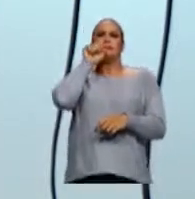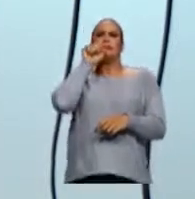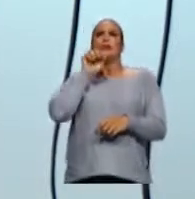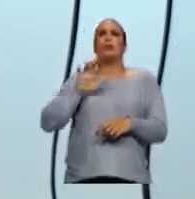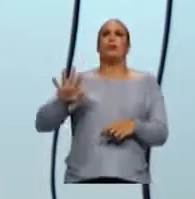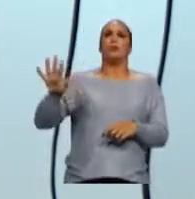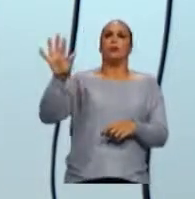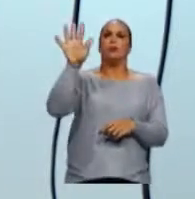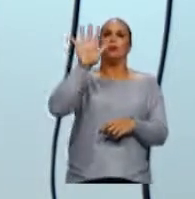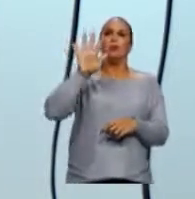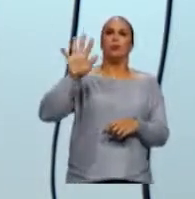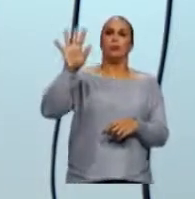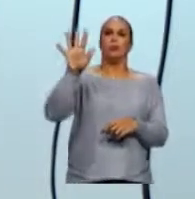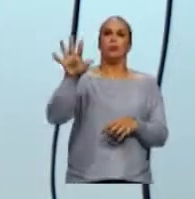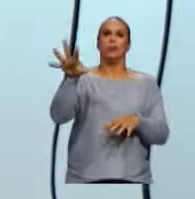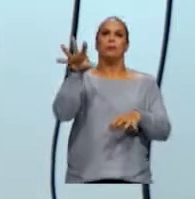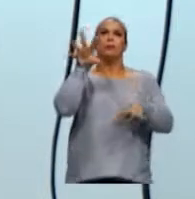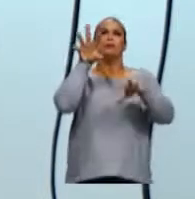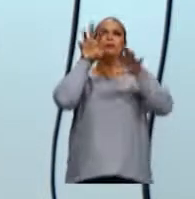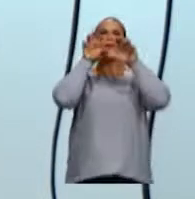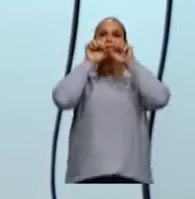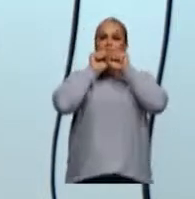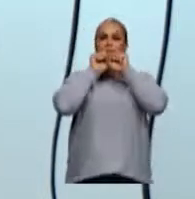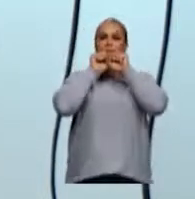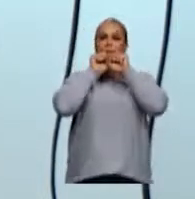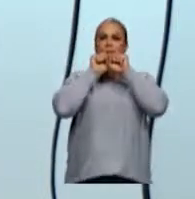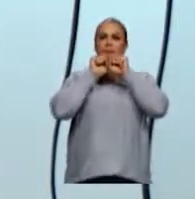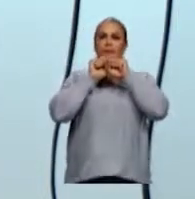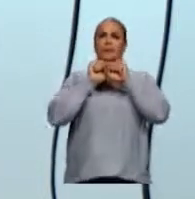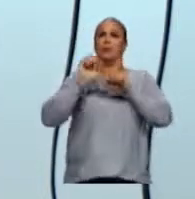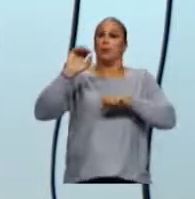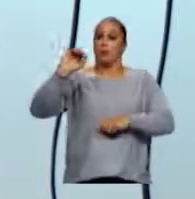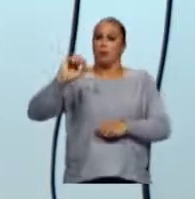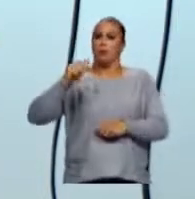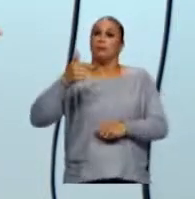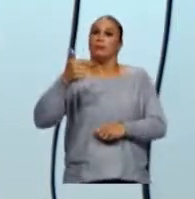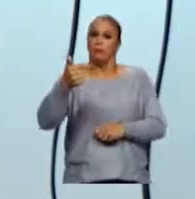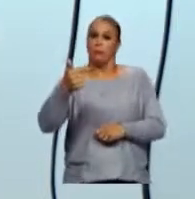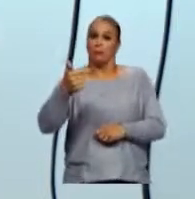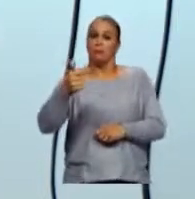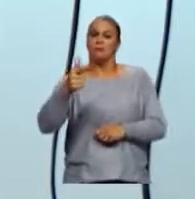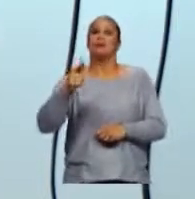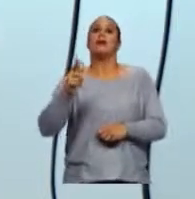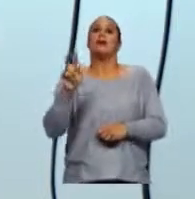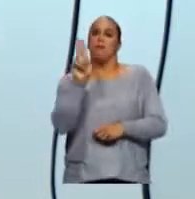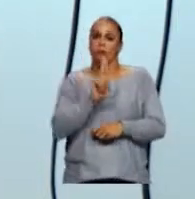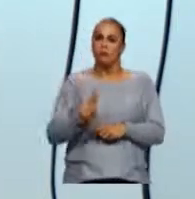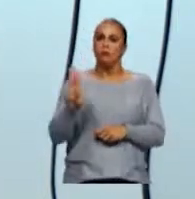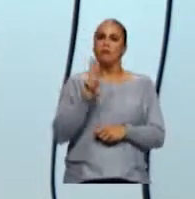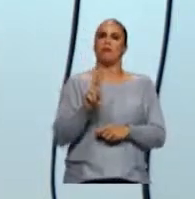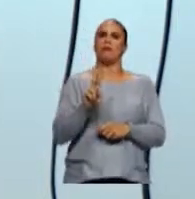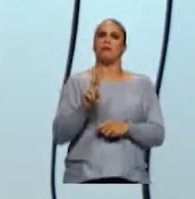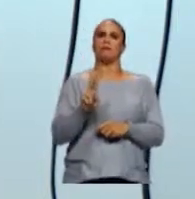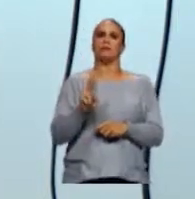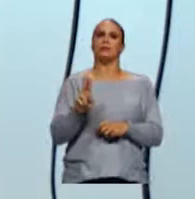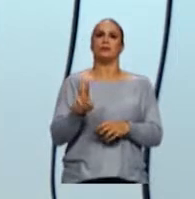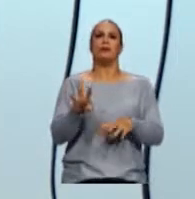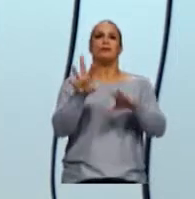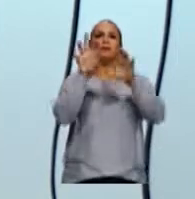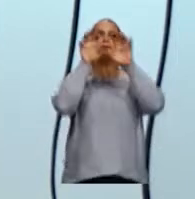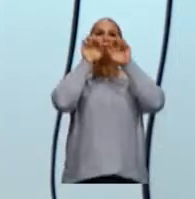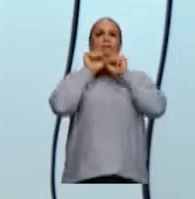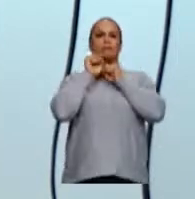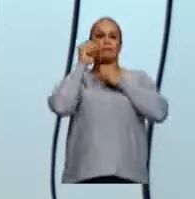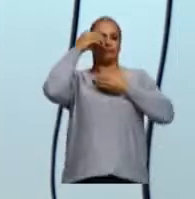sua volta. Somente o oxigênio que tem uma função respiratória. Então, só ele que segue o trajeto até as